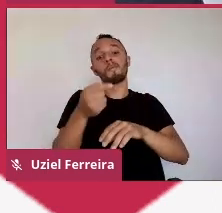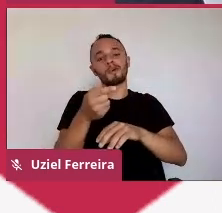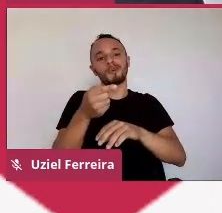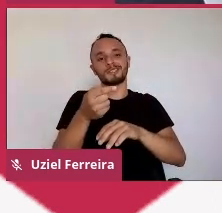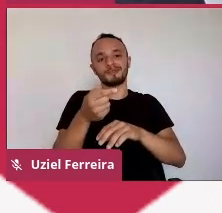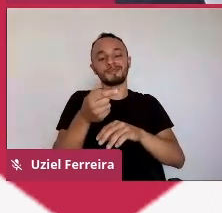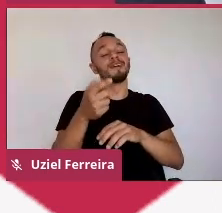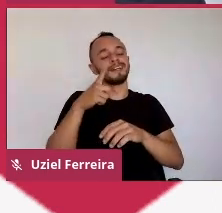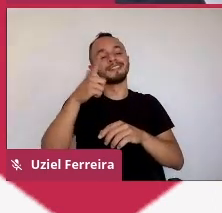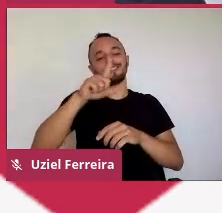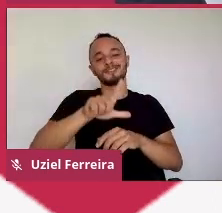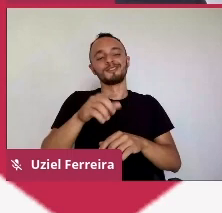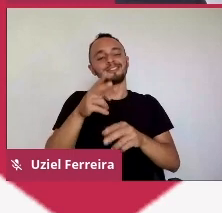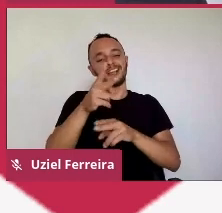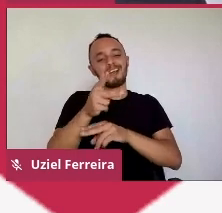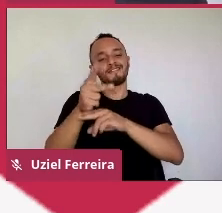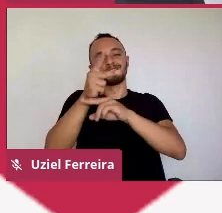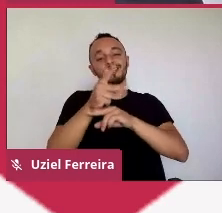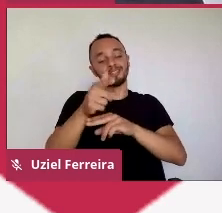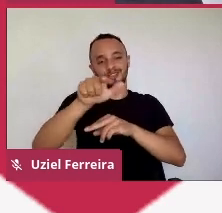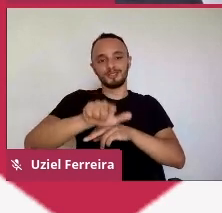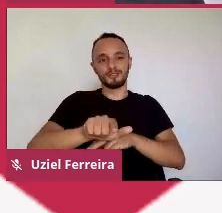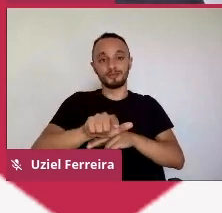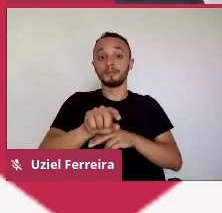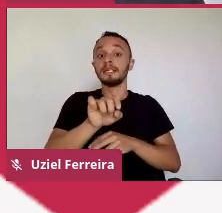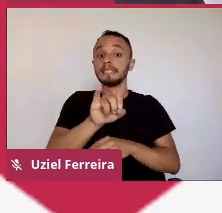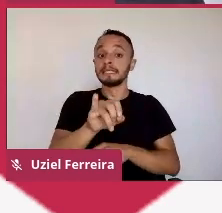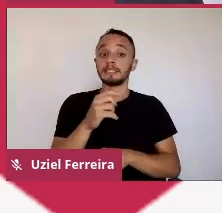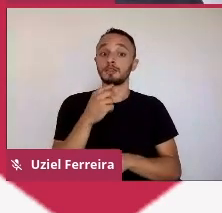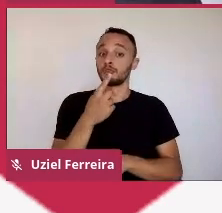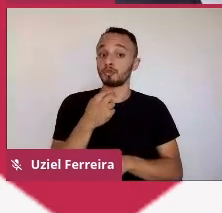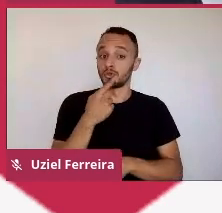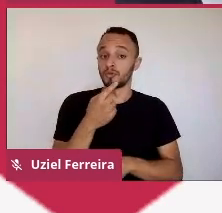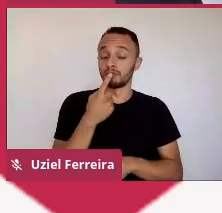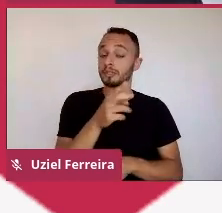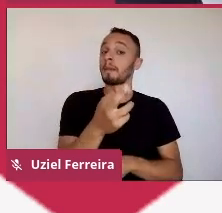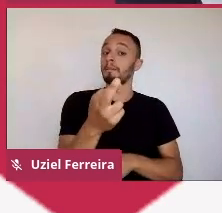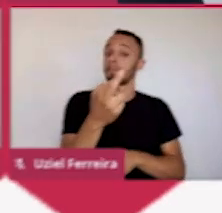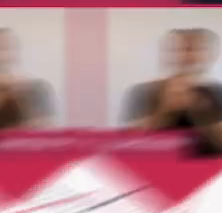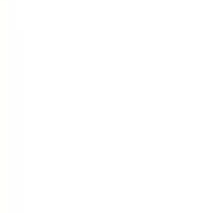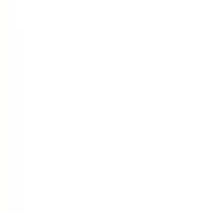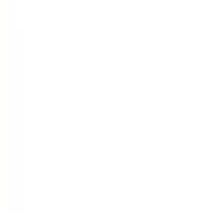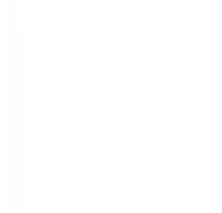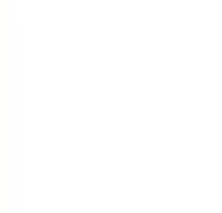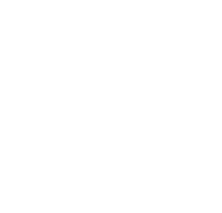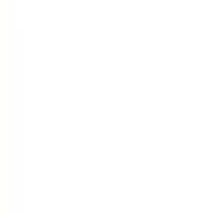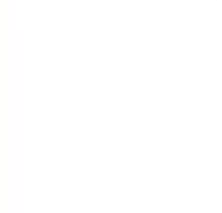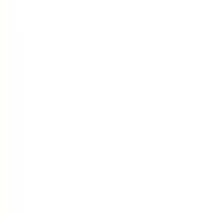dúvida, manda e-mail para a gente, que eu prontamente responderei. Até mais, tchau, tchau.